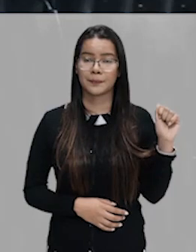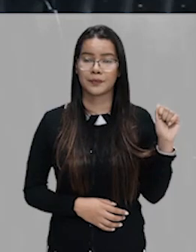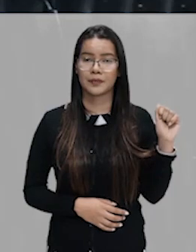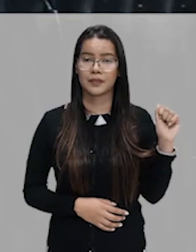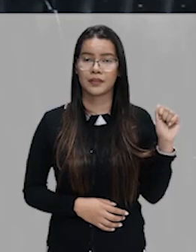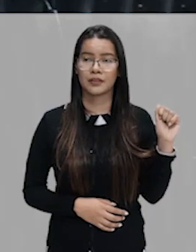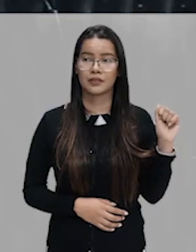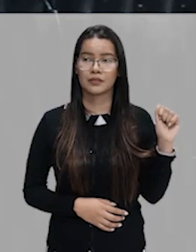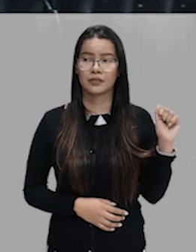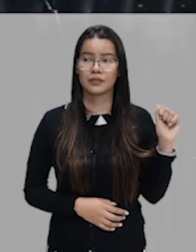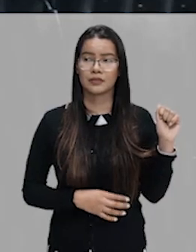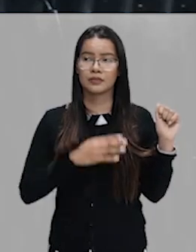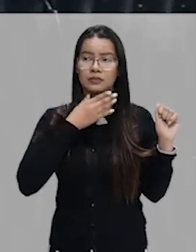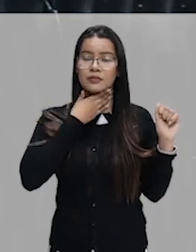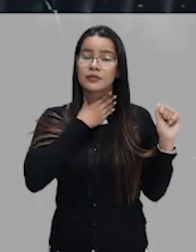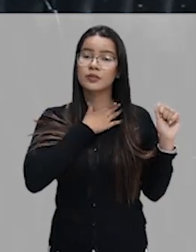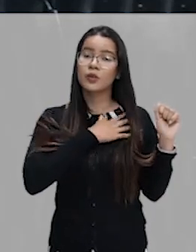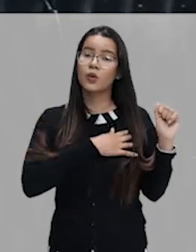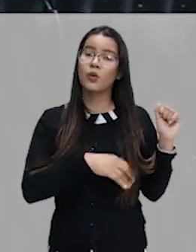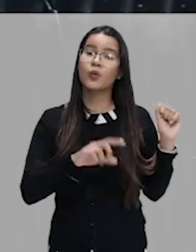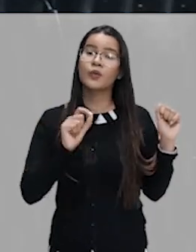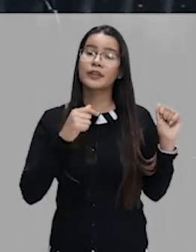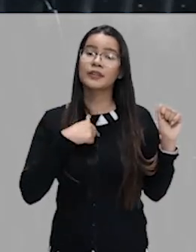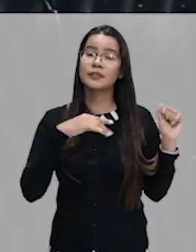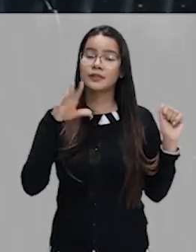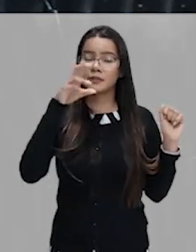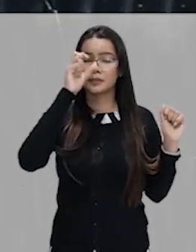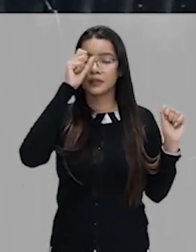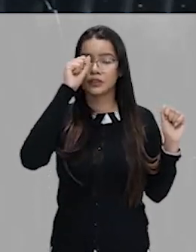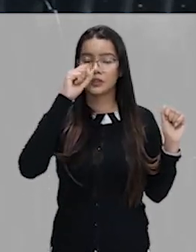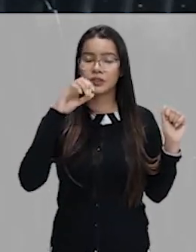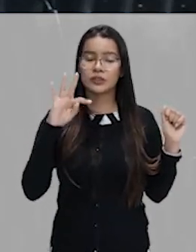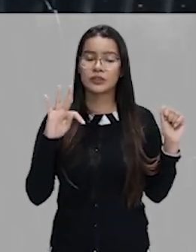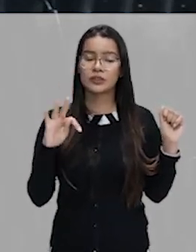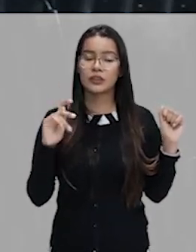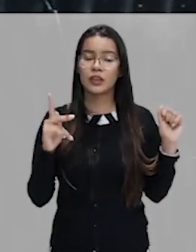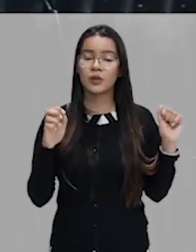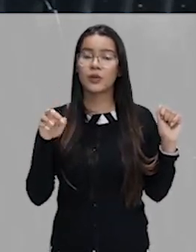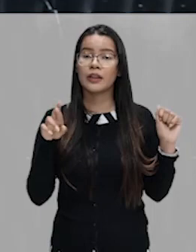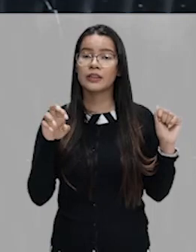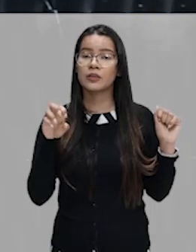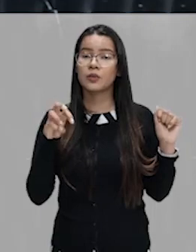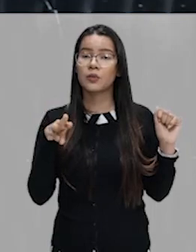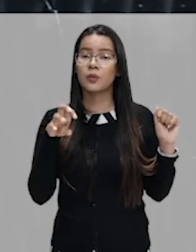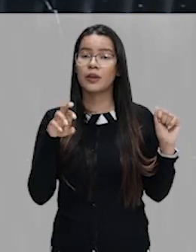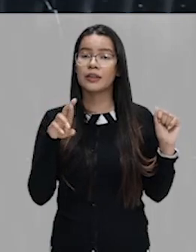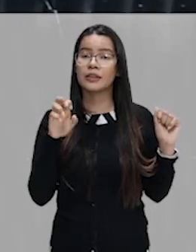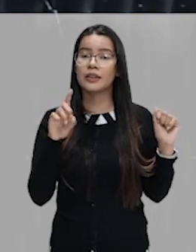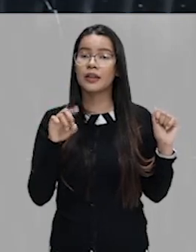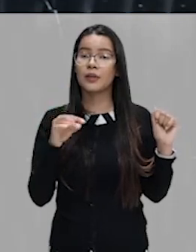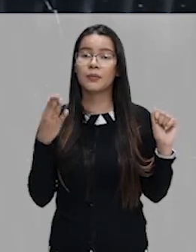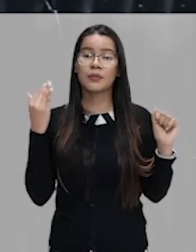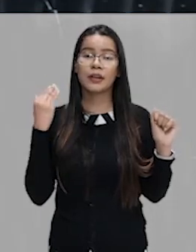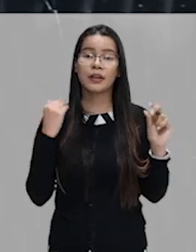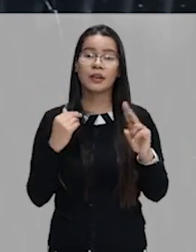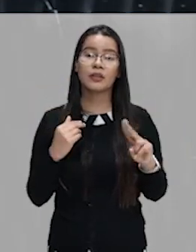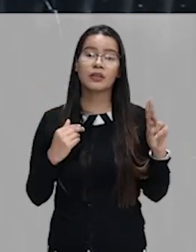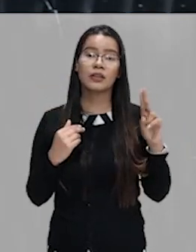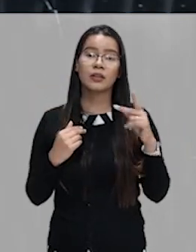an old house. O que eu aprendi de there were? É o passado usado para o